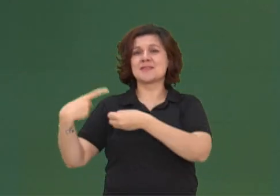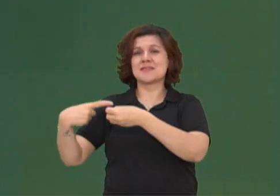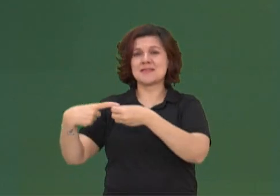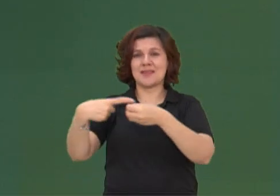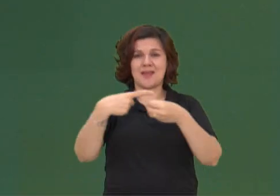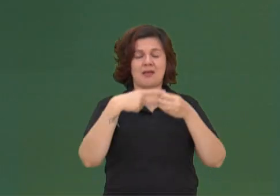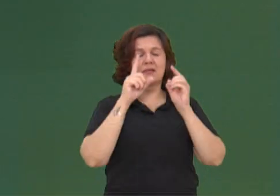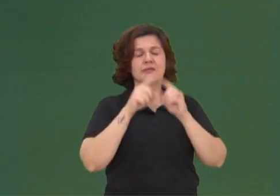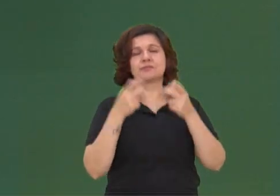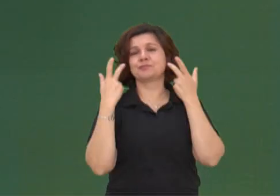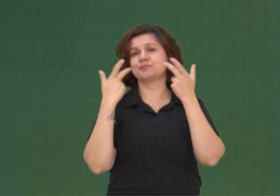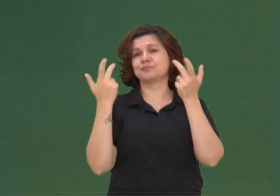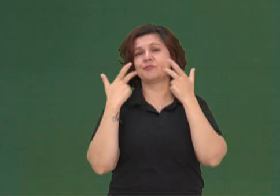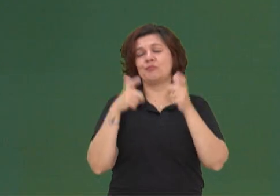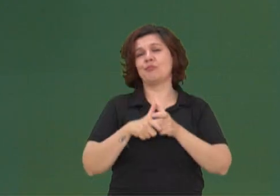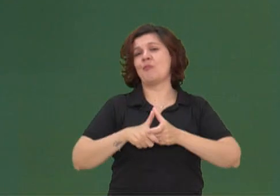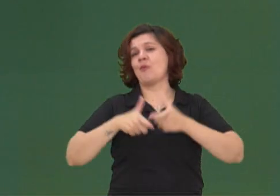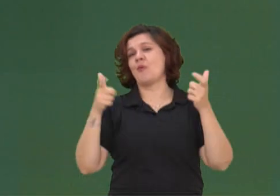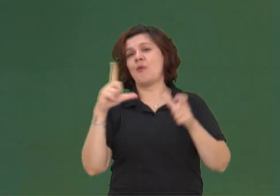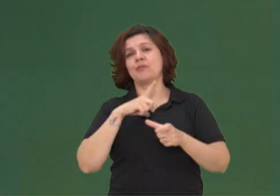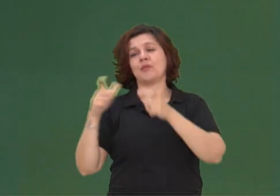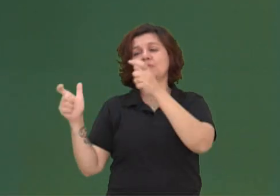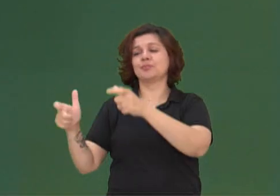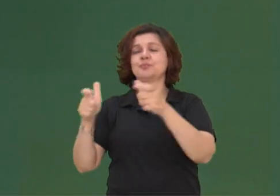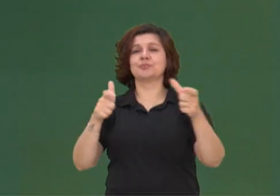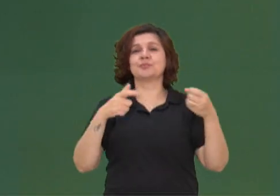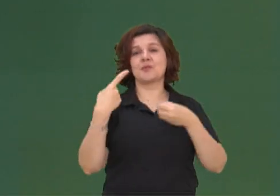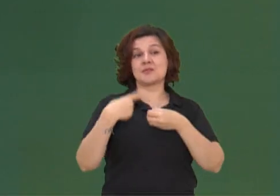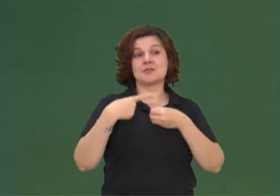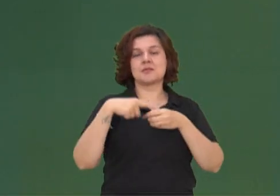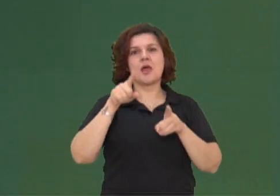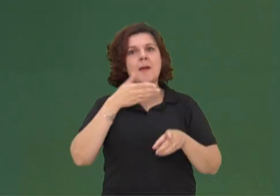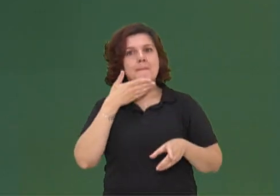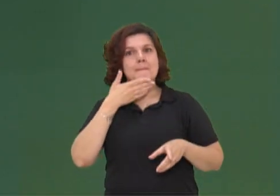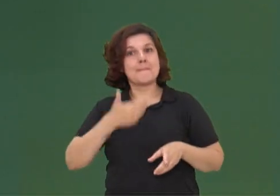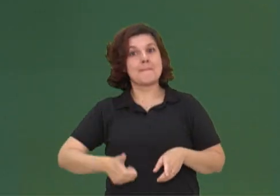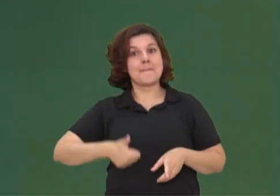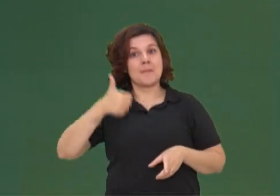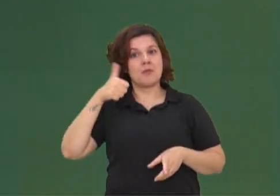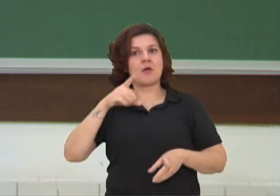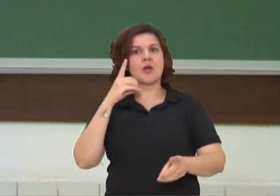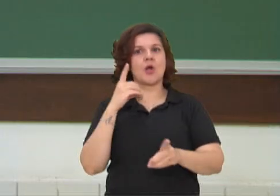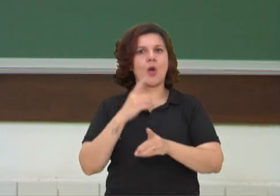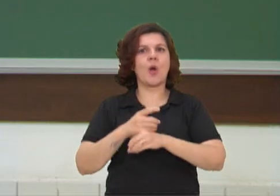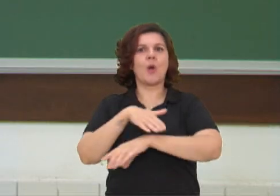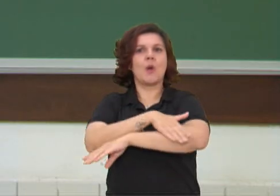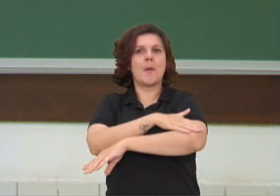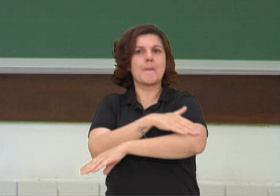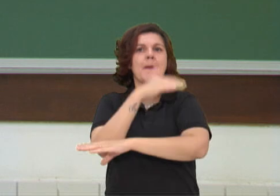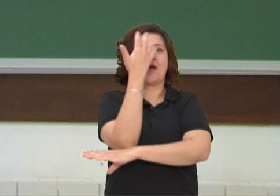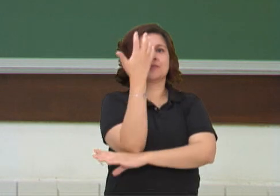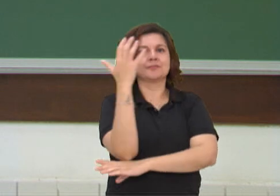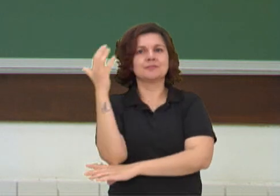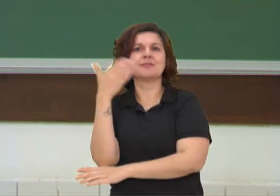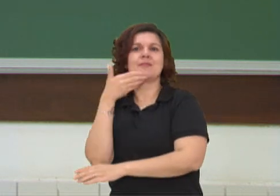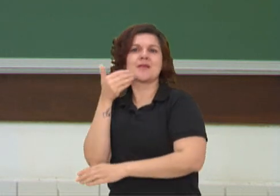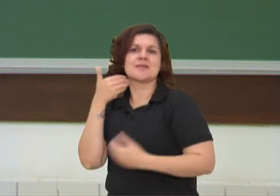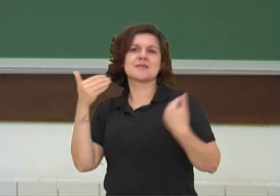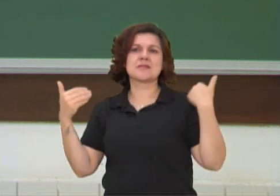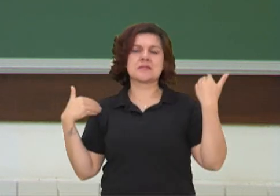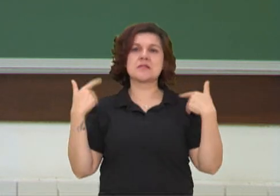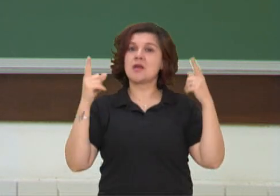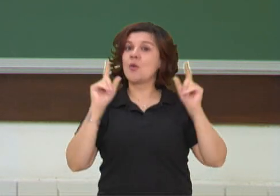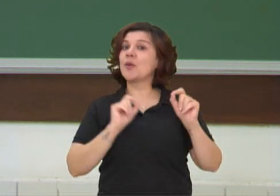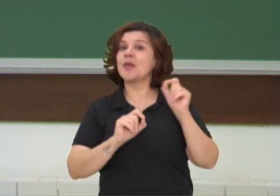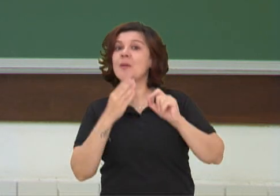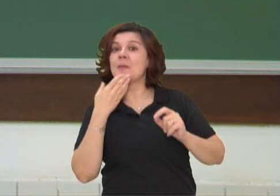são bastante comuns e elas são a principal vantagem desse tipo de academia, que você encontra em parques e também em alguns lugares de lazer, é que elas são gratuitas e